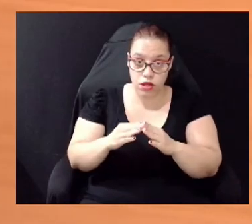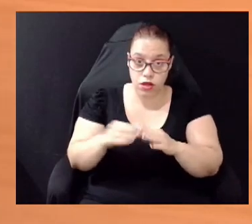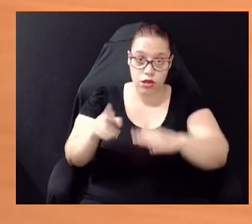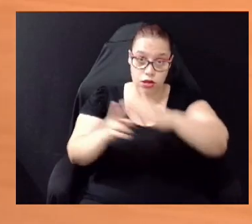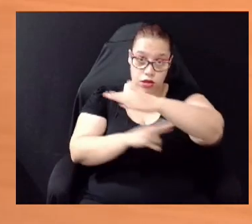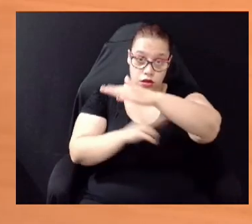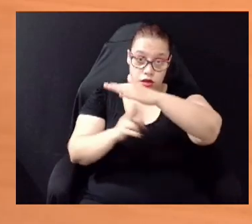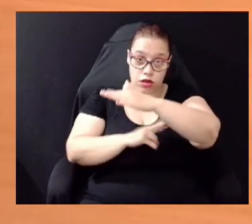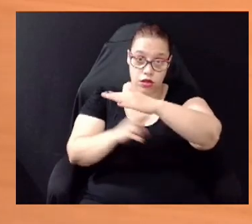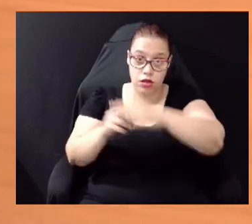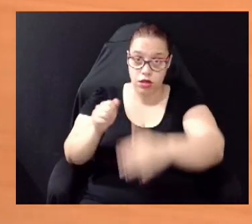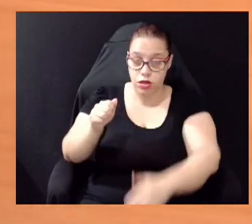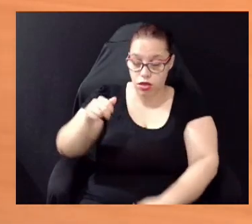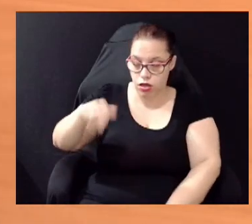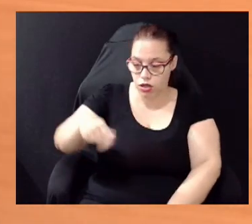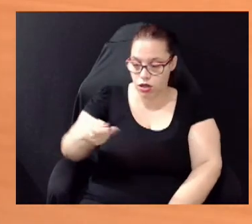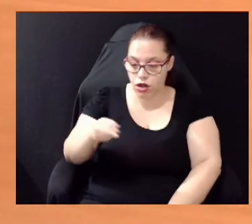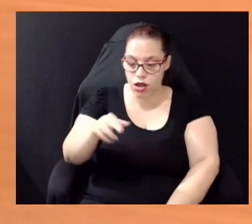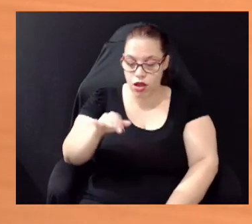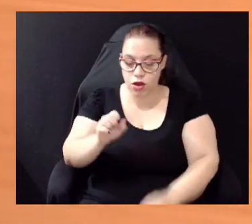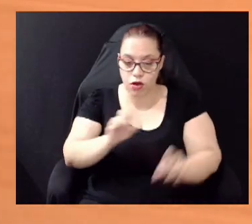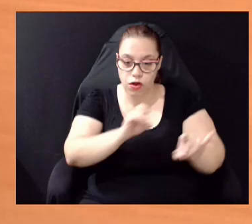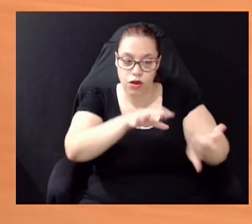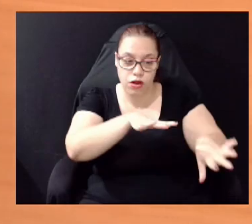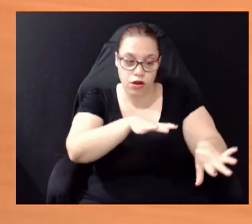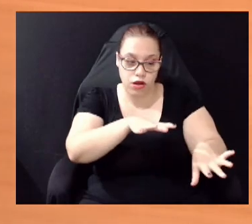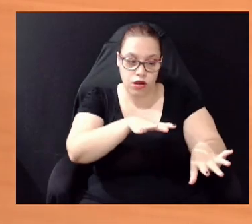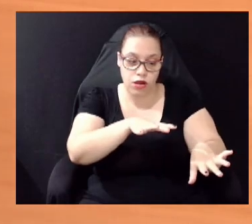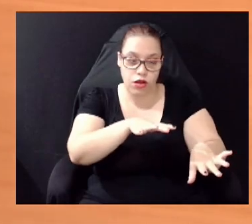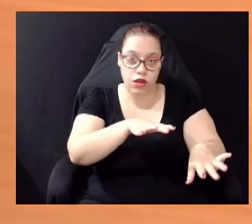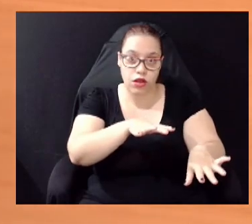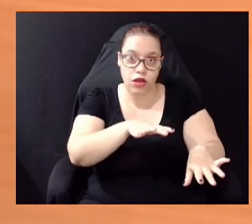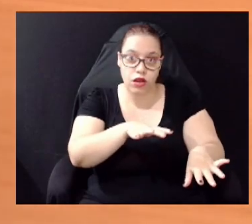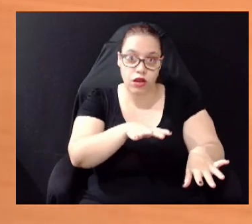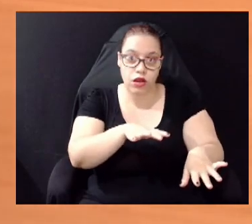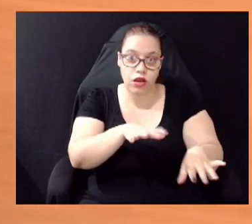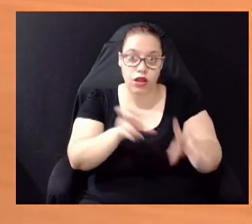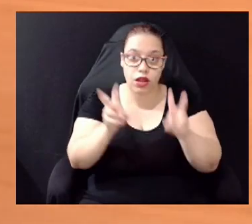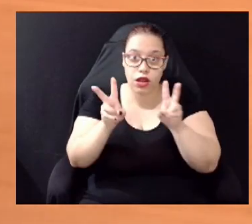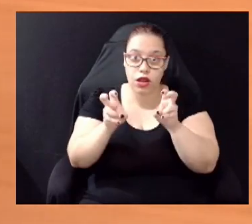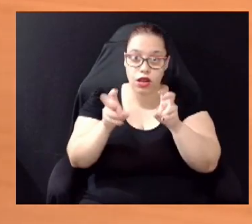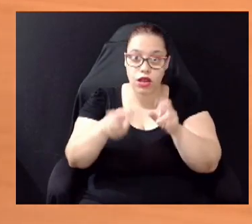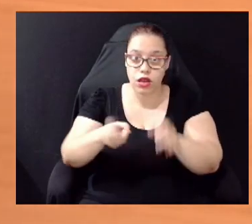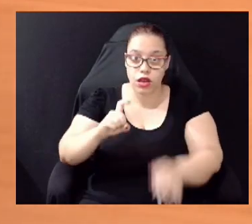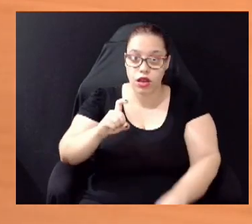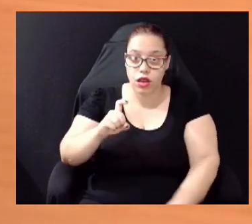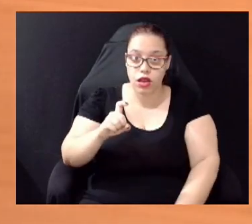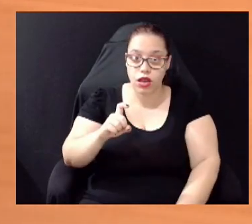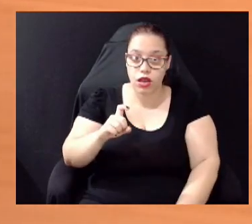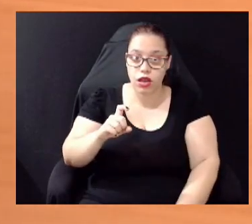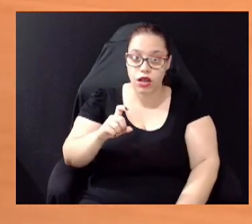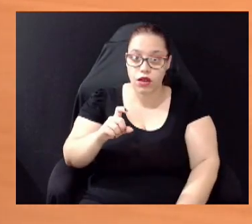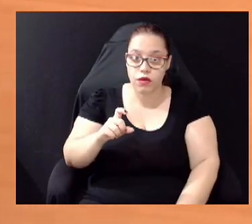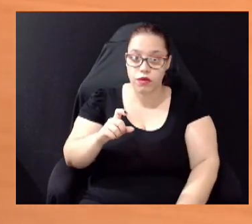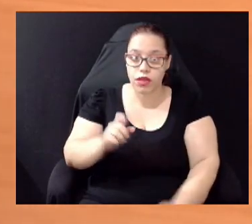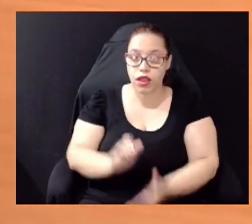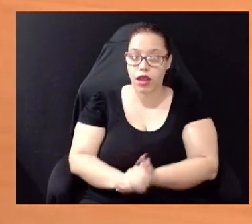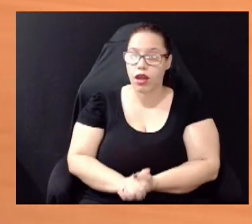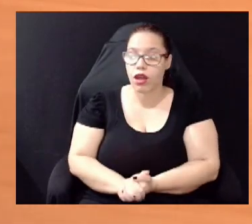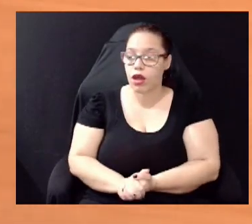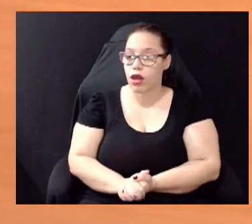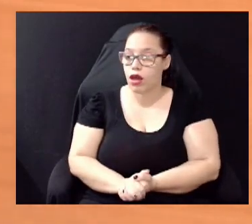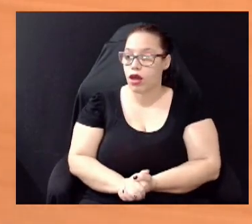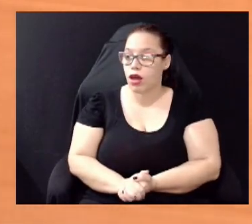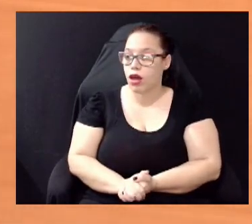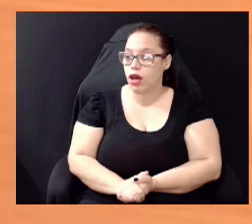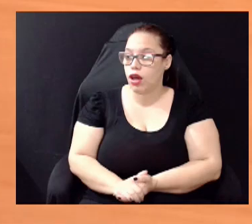recentes. Abandonaram ela na Anguera porque simplesmente que o ex-marido dela falou que ela era garota de programa. Você vê que absurdo? Eu